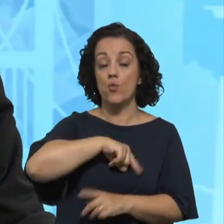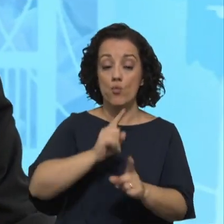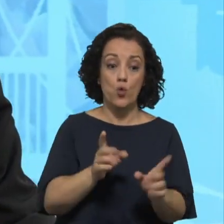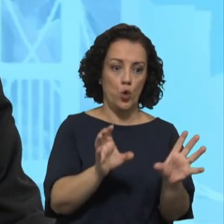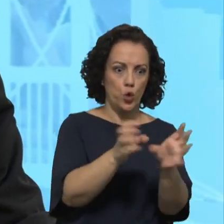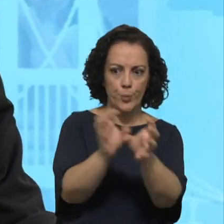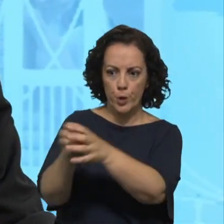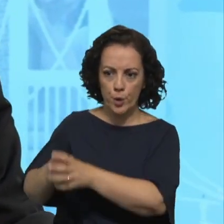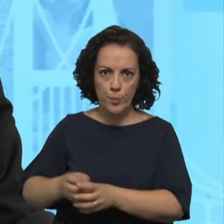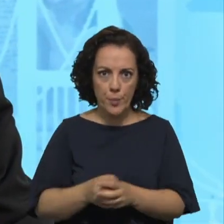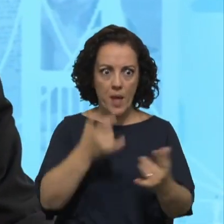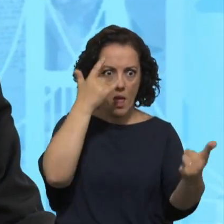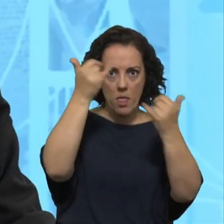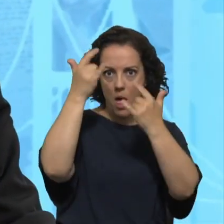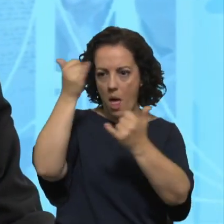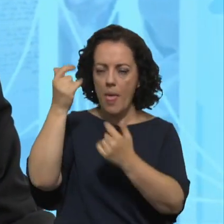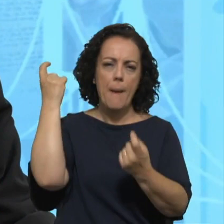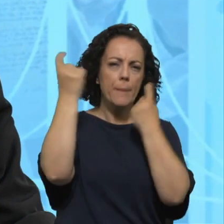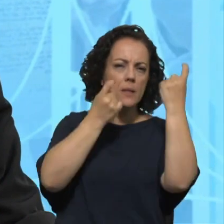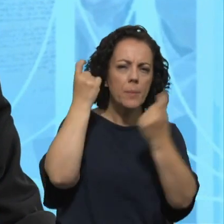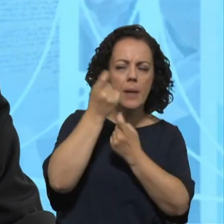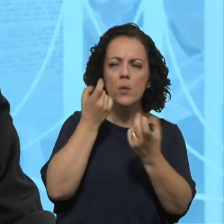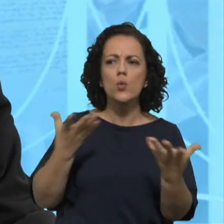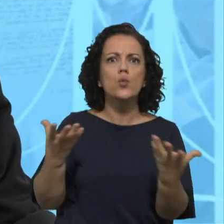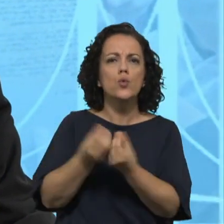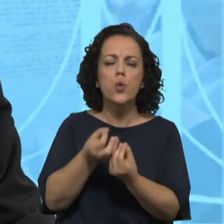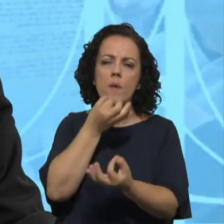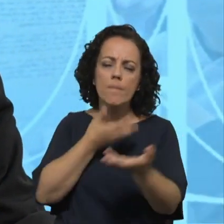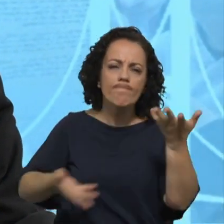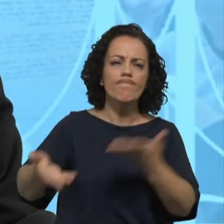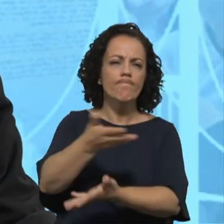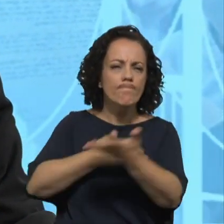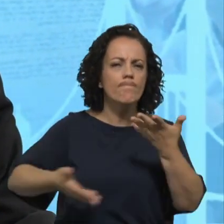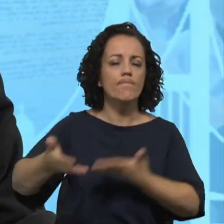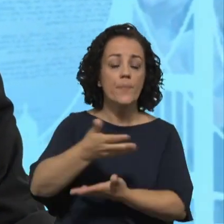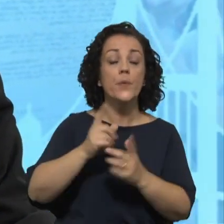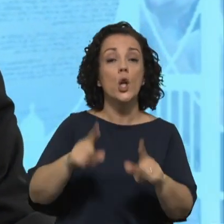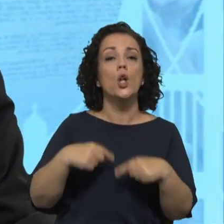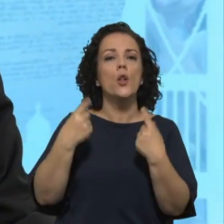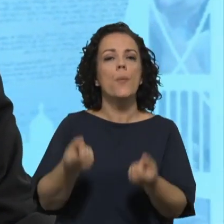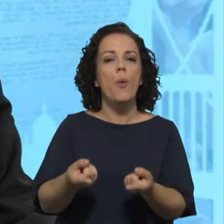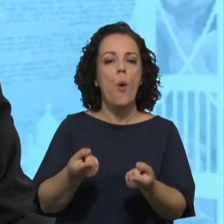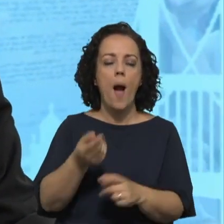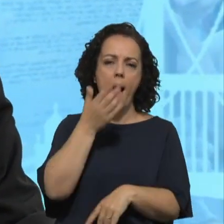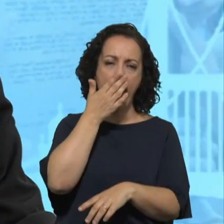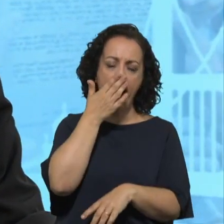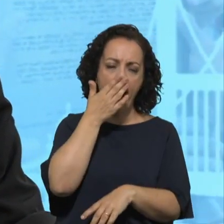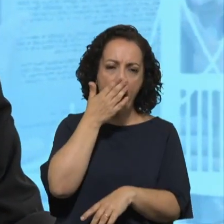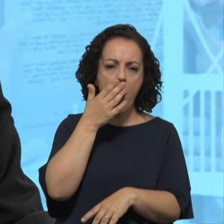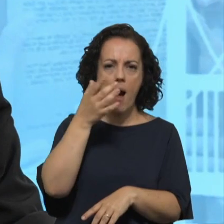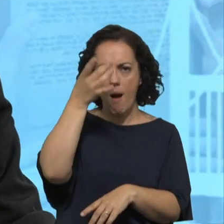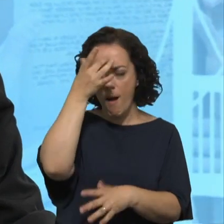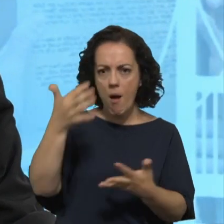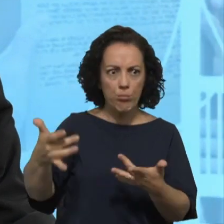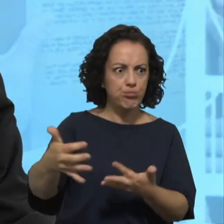ideias, foram muitos momentos de pensamento, de reflexão em conjunto. E depois começámos a criar, digamos que, premissas para depois